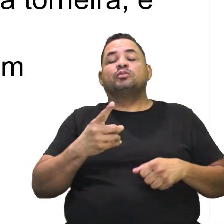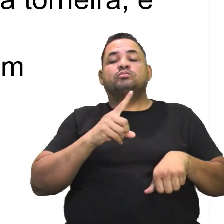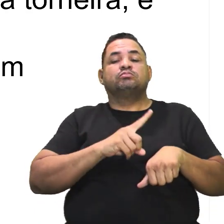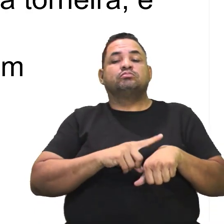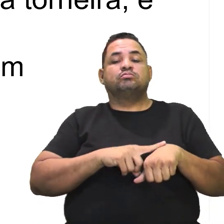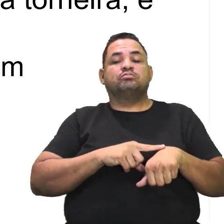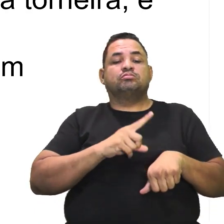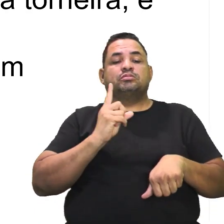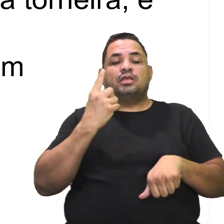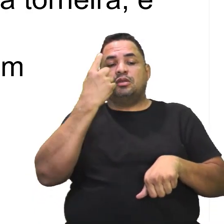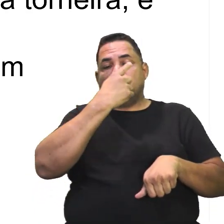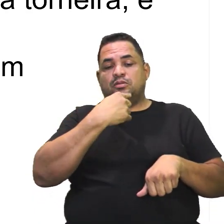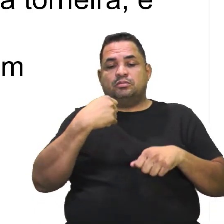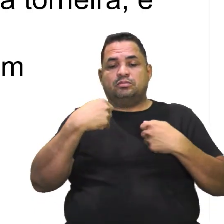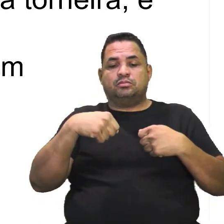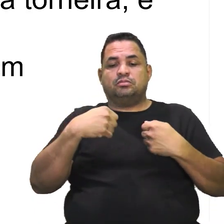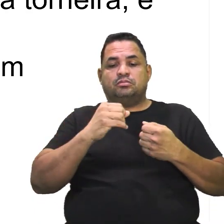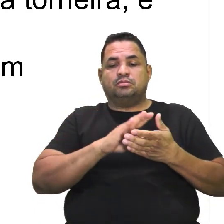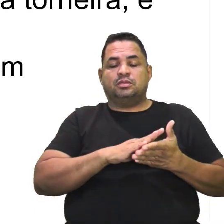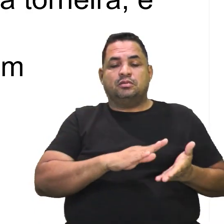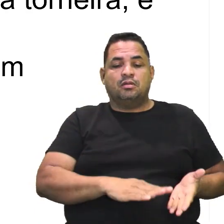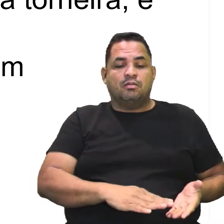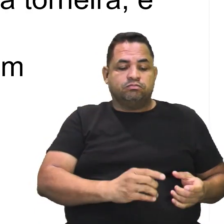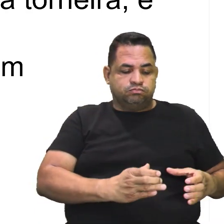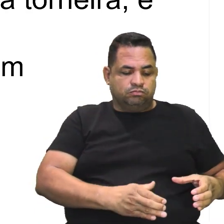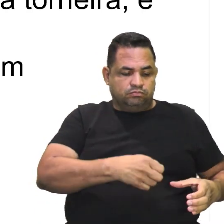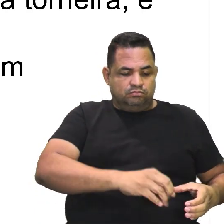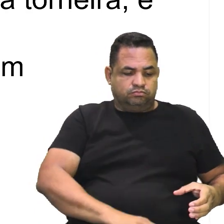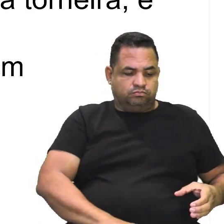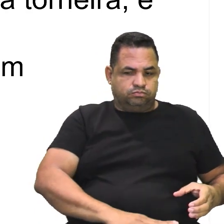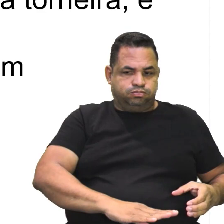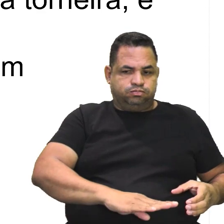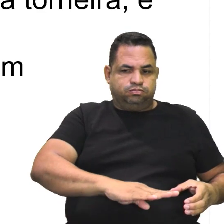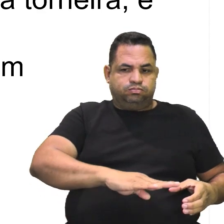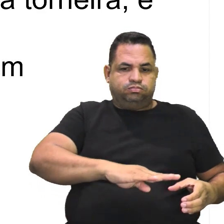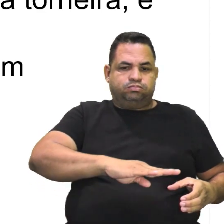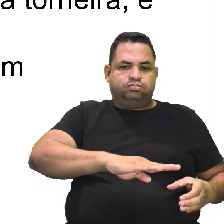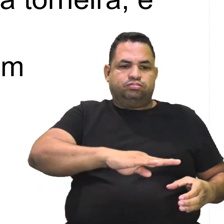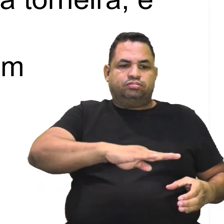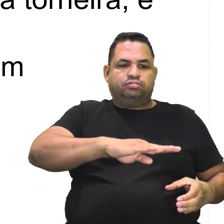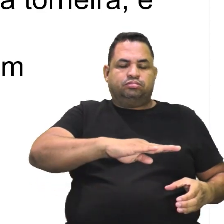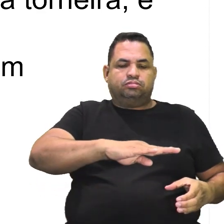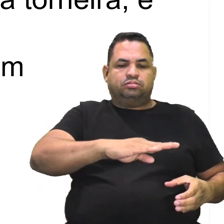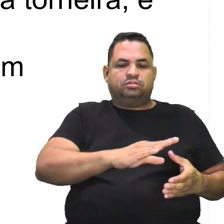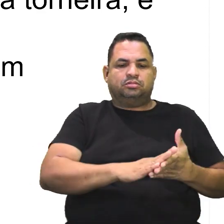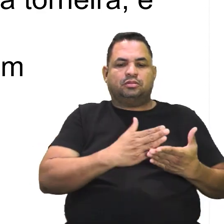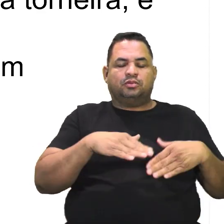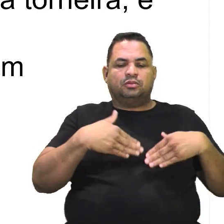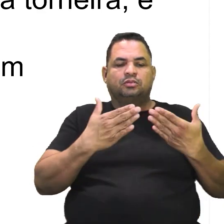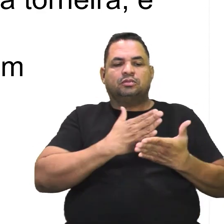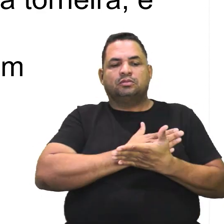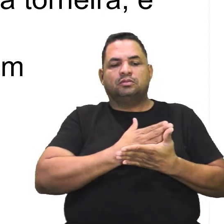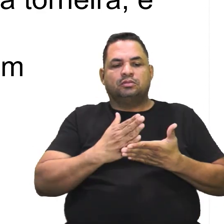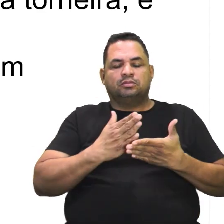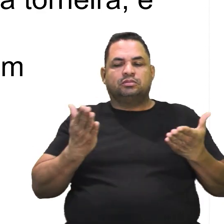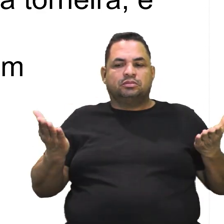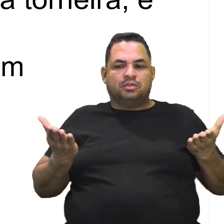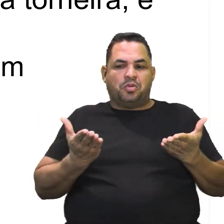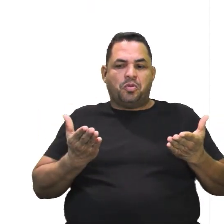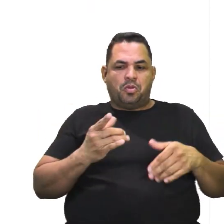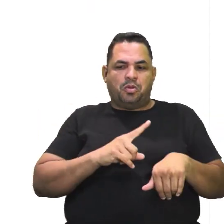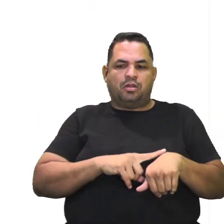em hora será necessário para encher completamente o balde, partindo do instante